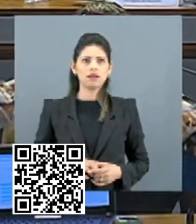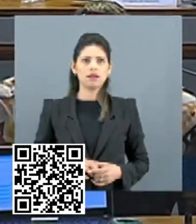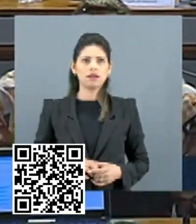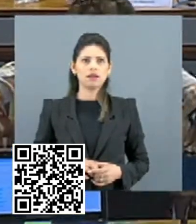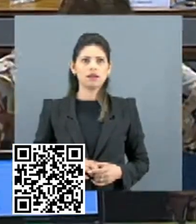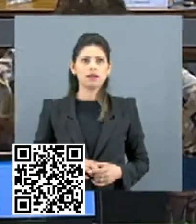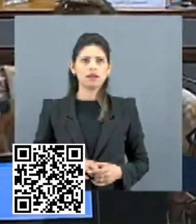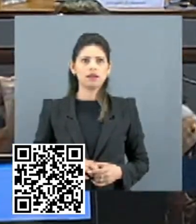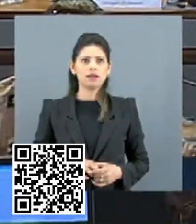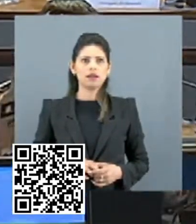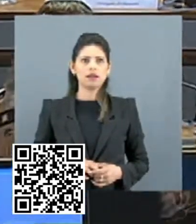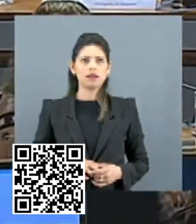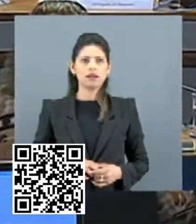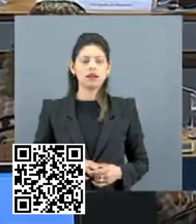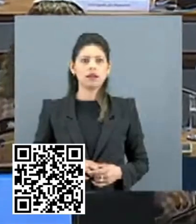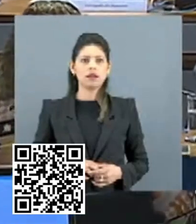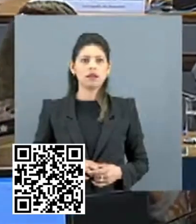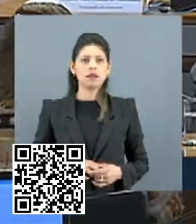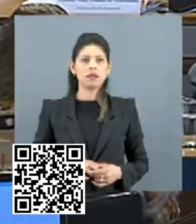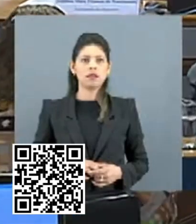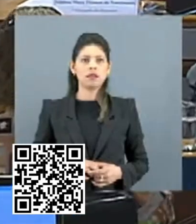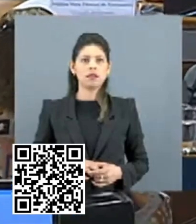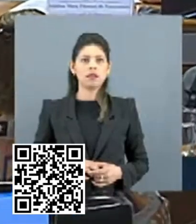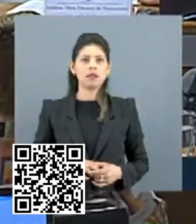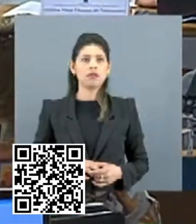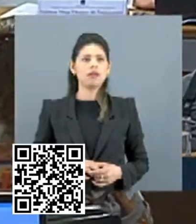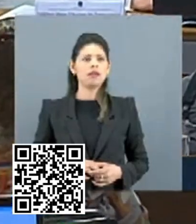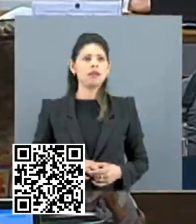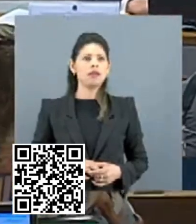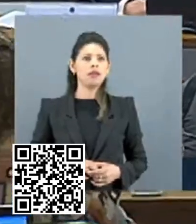depoente. Para a relatora.